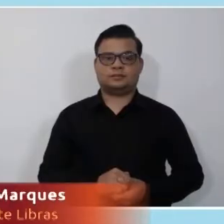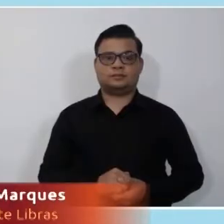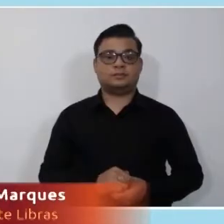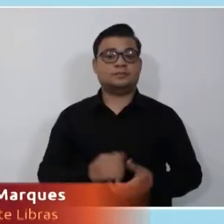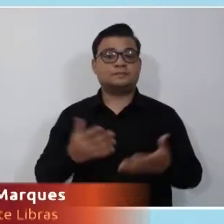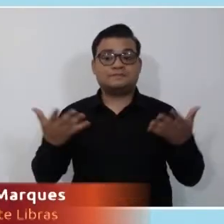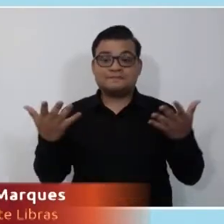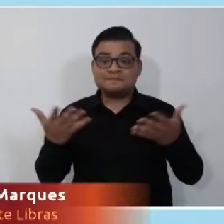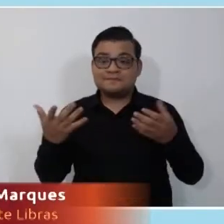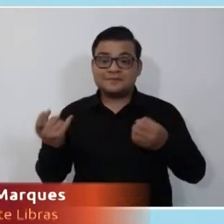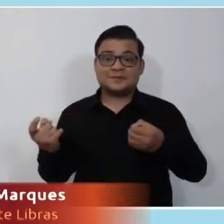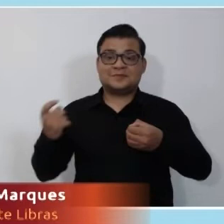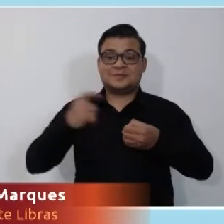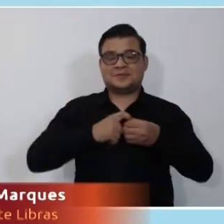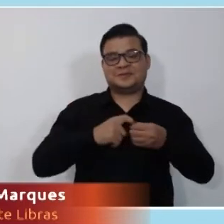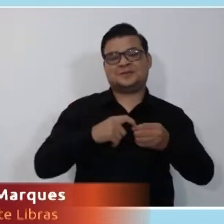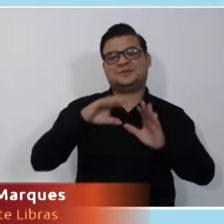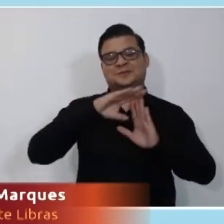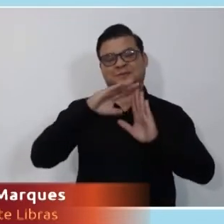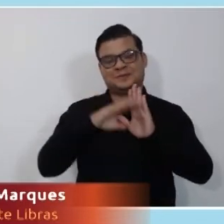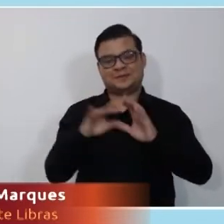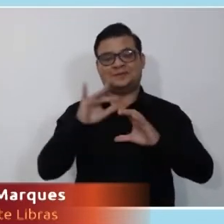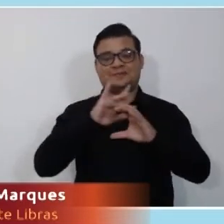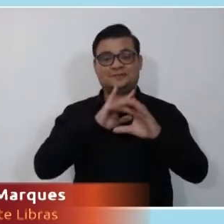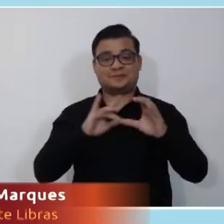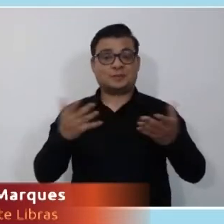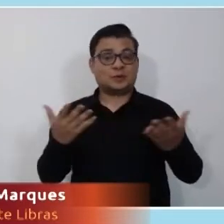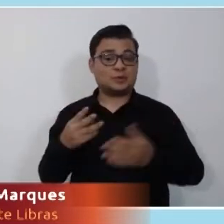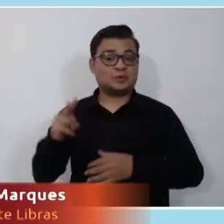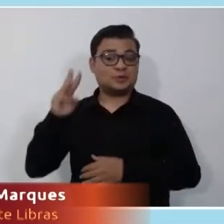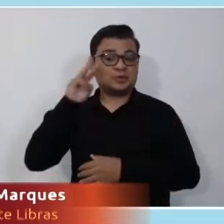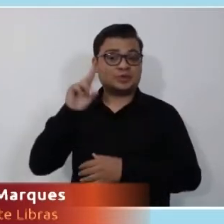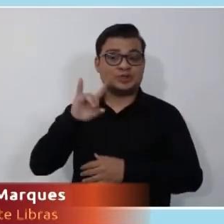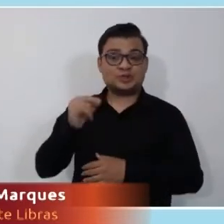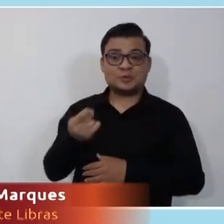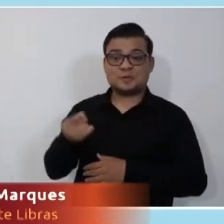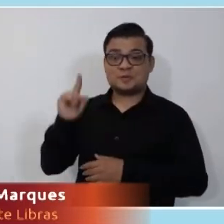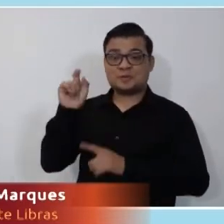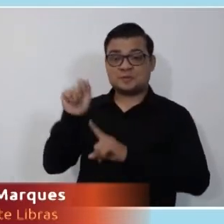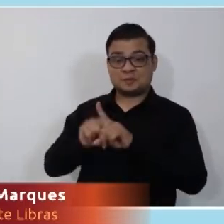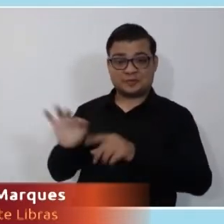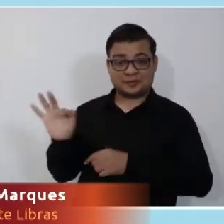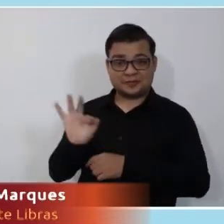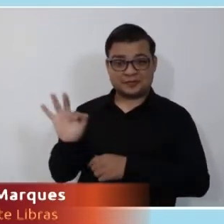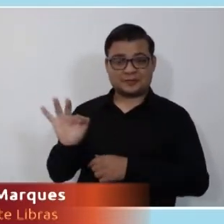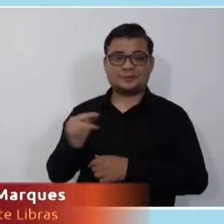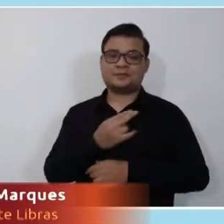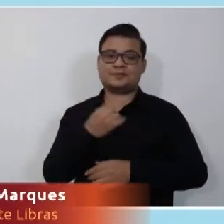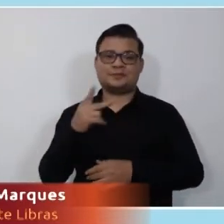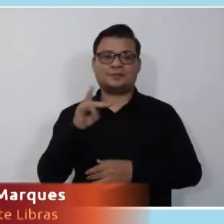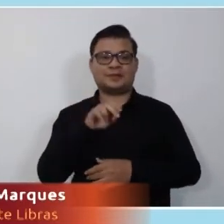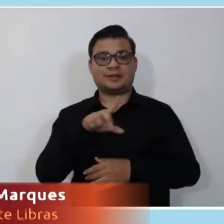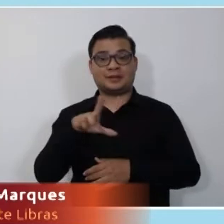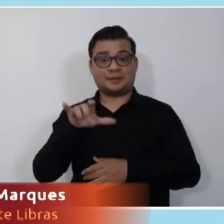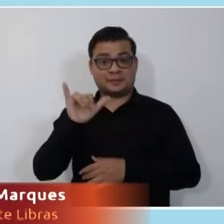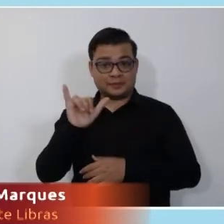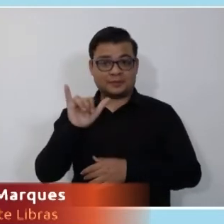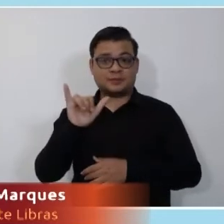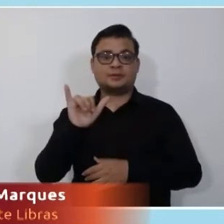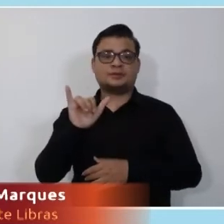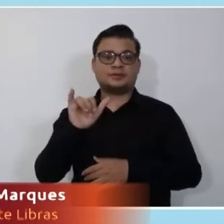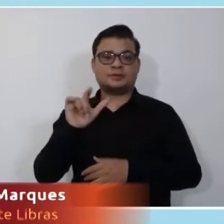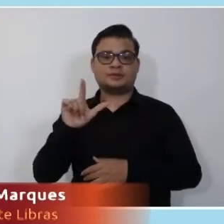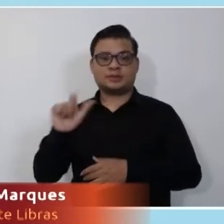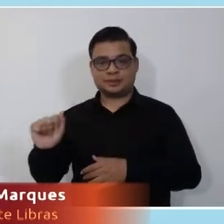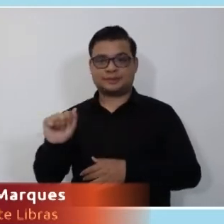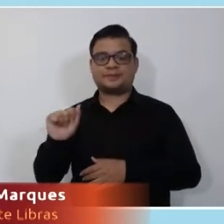Estamos de volta com Conexões dessa terça-feira, dia 1º de fevereiro. Eu sou a Camila Maia e fico com vocês até às